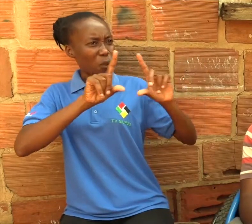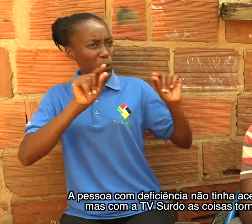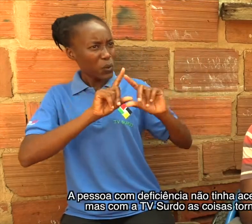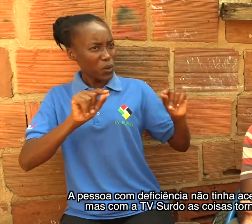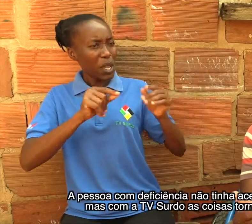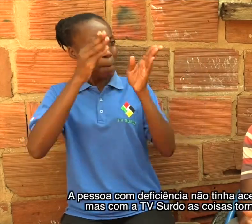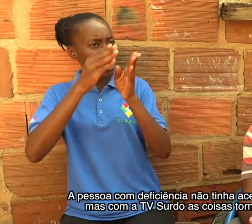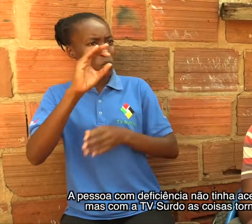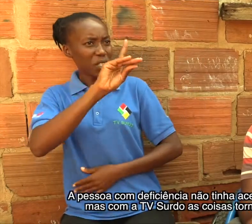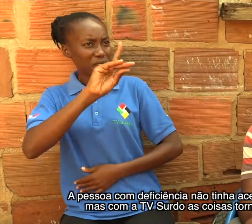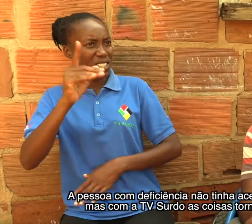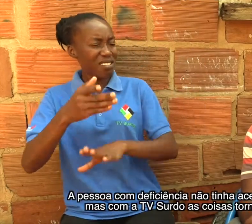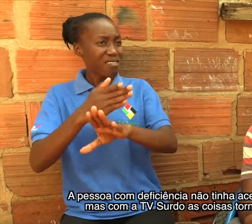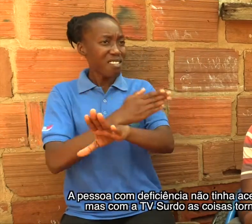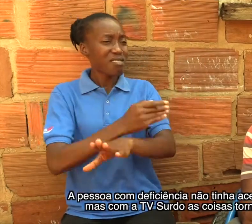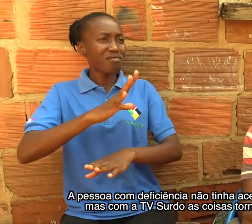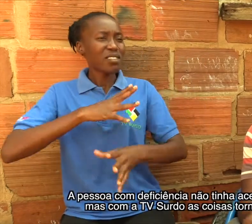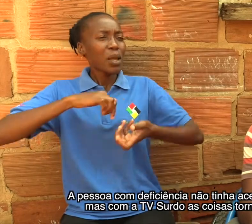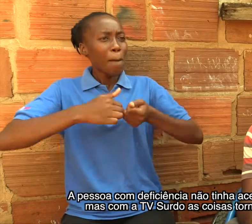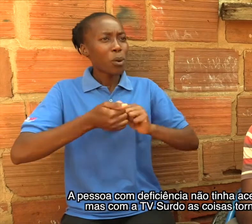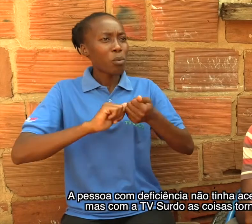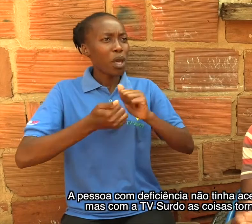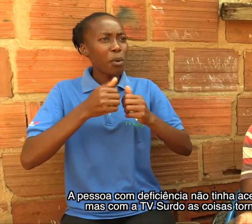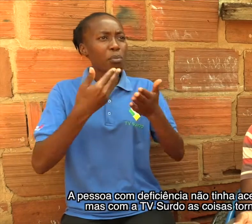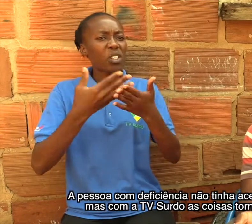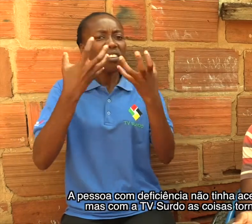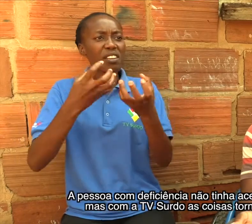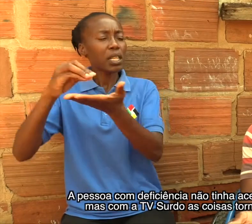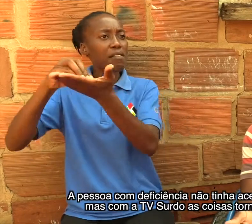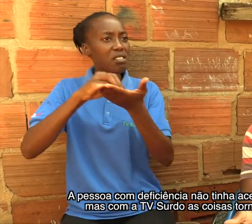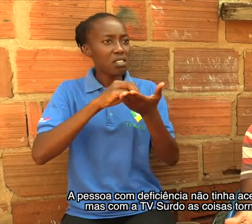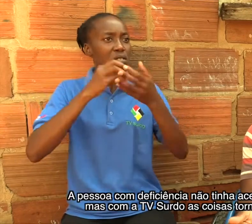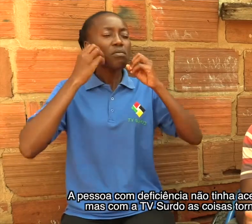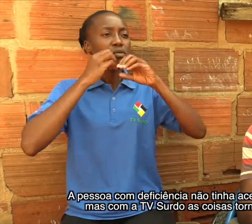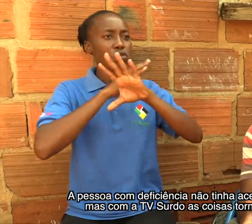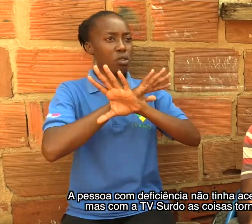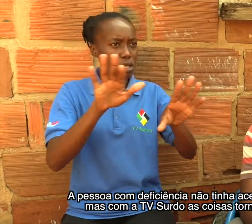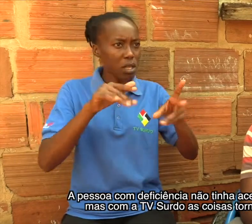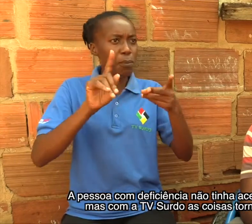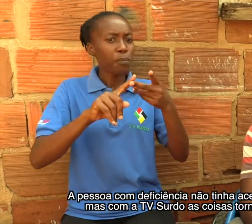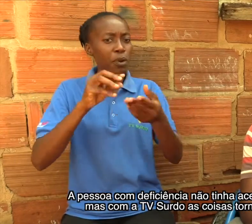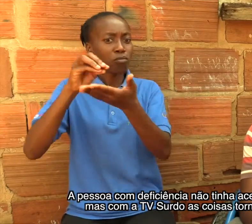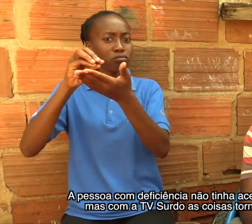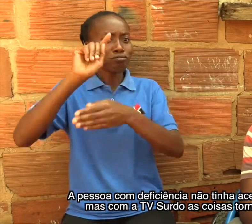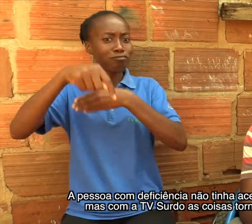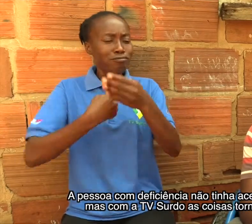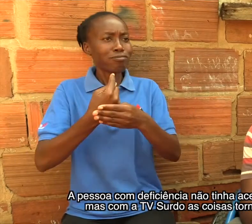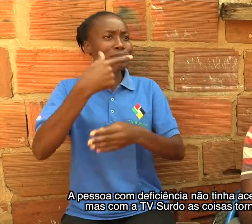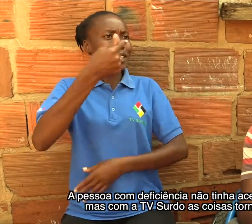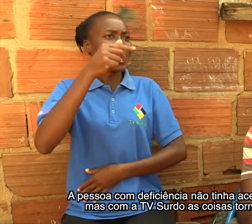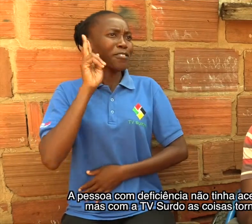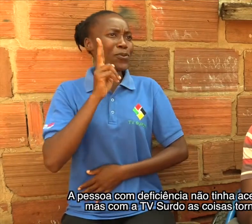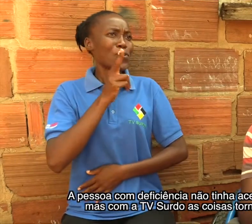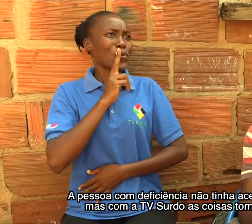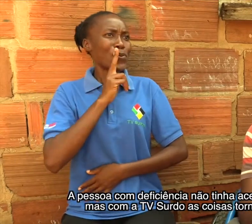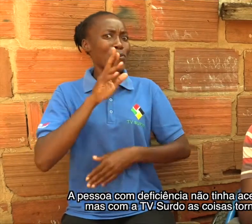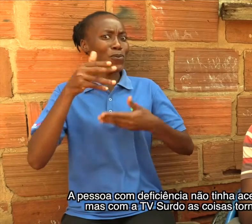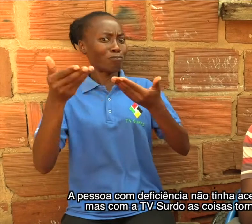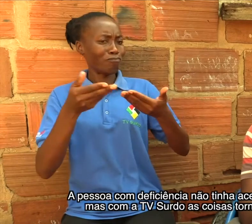A pessoa com deficiência de antes tinha problemas de não ter acesso à informação, mas com a vinda da TV Surdo, as coisas